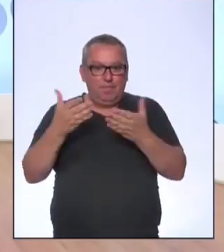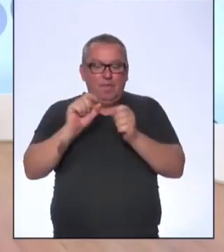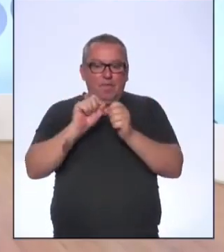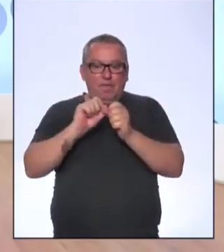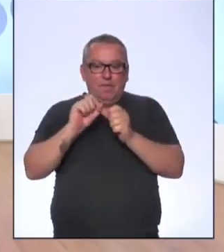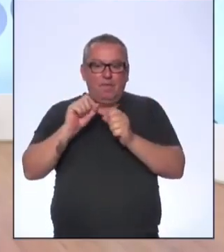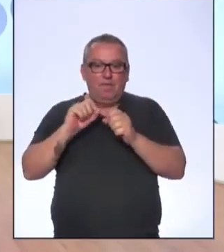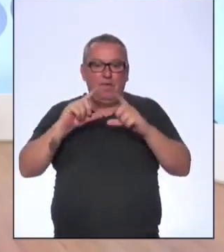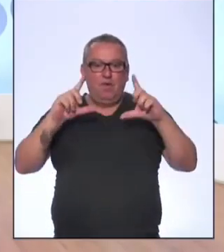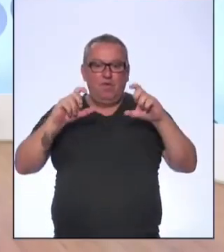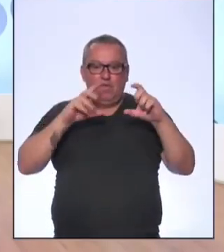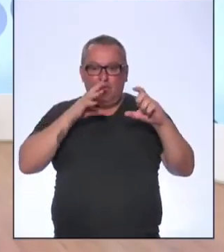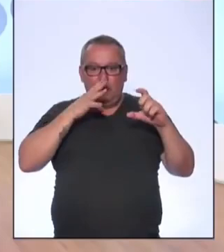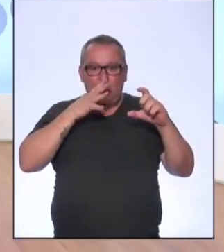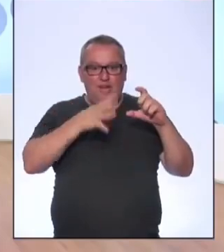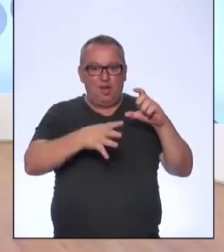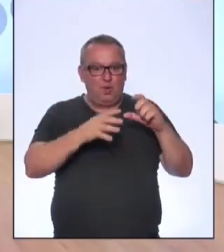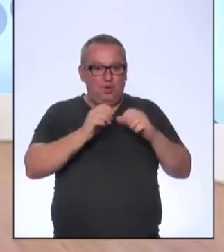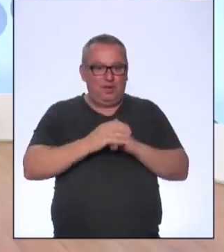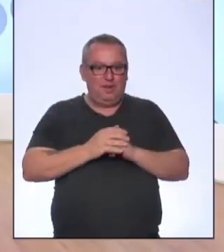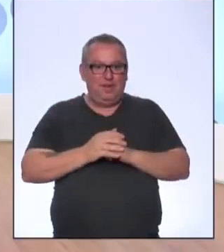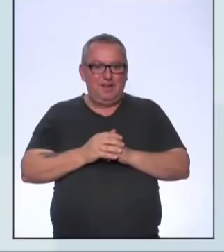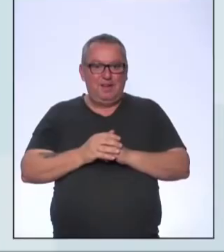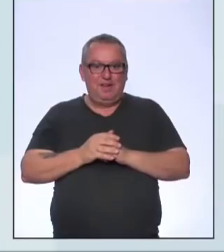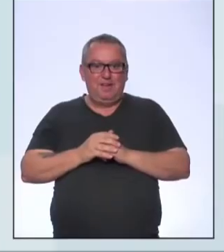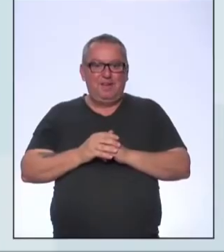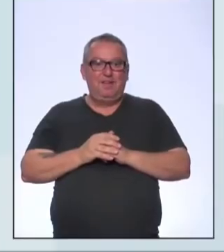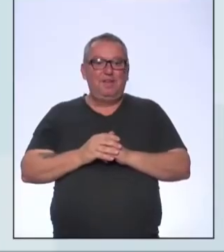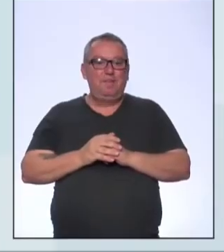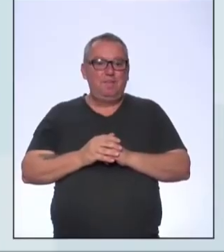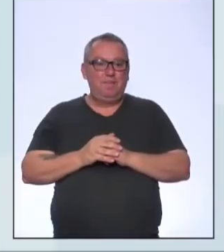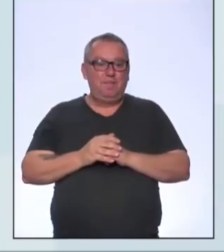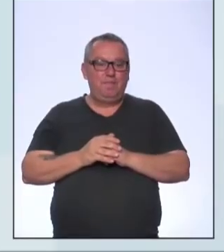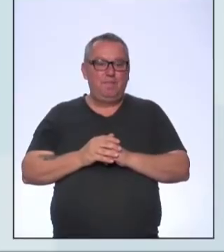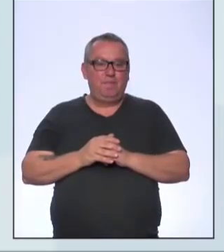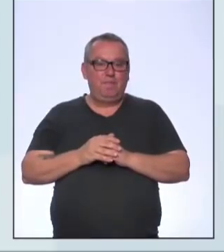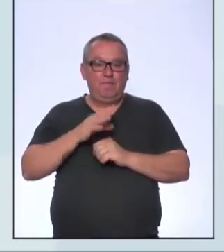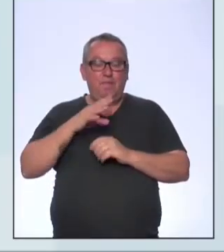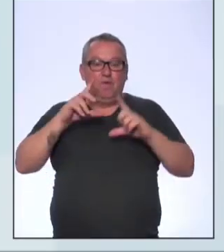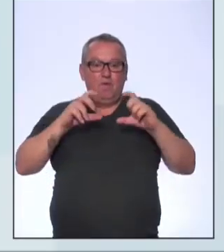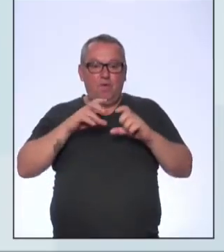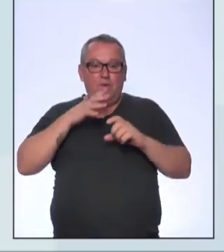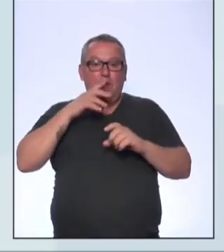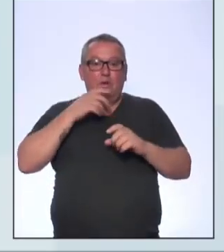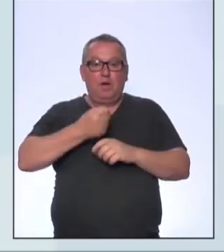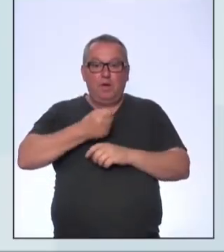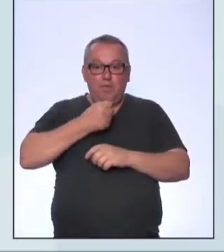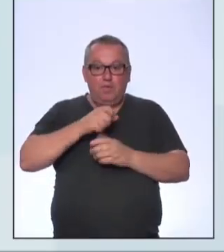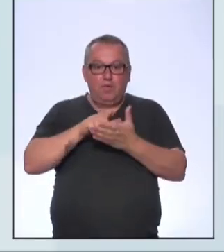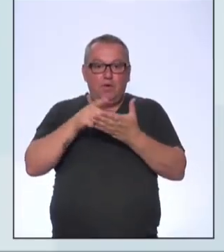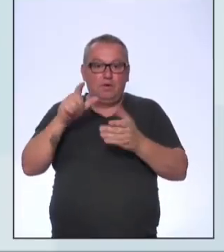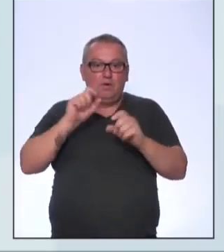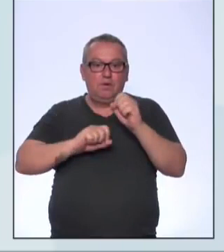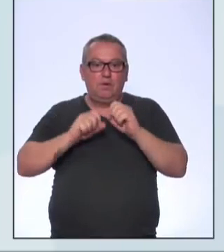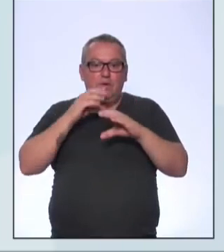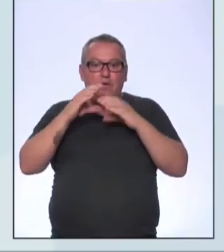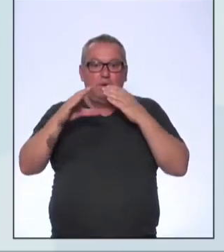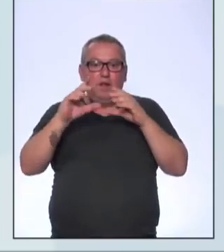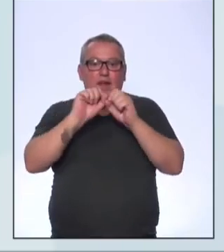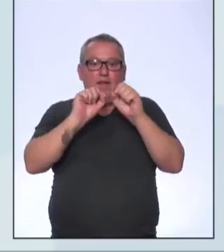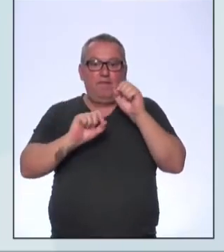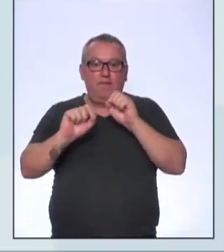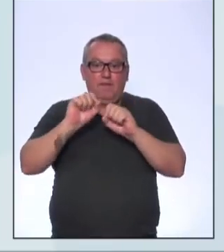nossa fotodenúncia. Vamos lá, Mauro. Fotodenúncia. Na tela, fotodenúncia é uma reportagem jornalística em que a